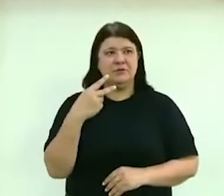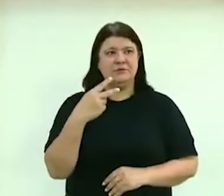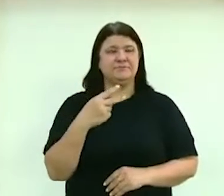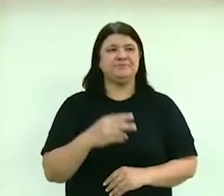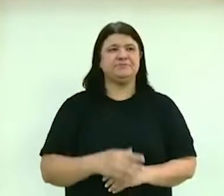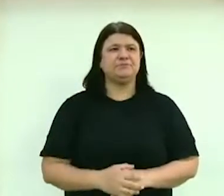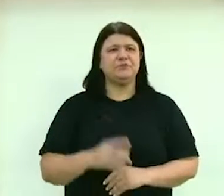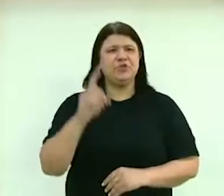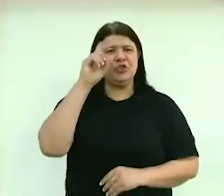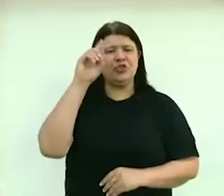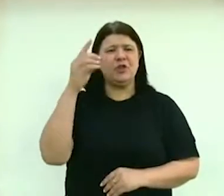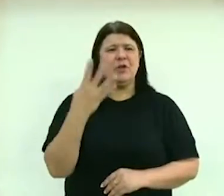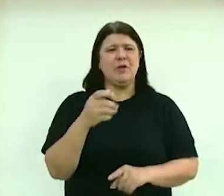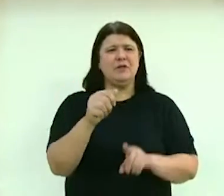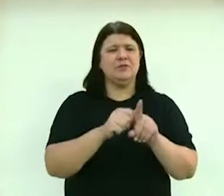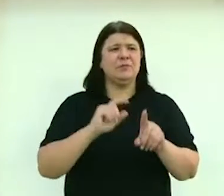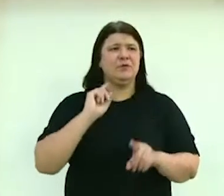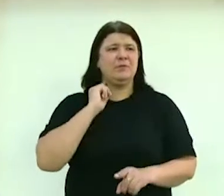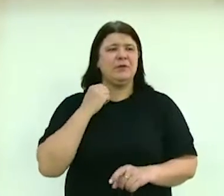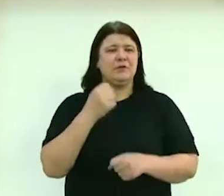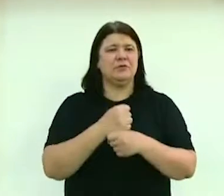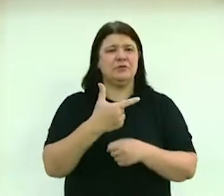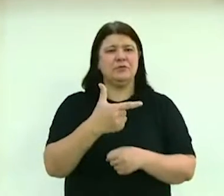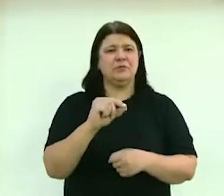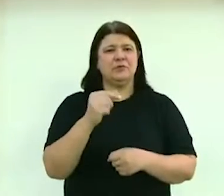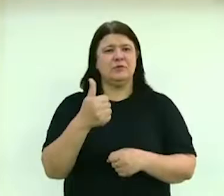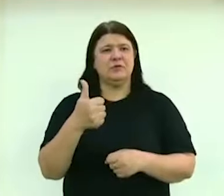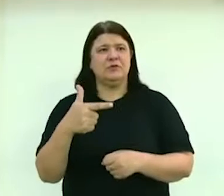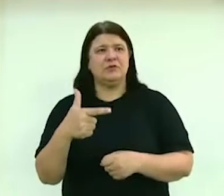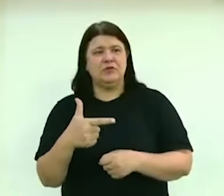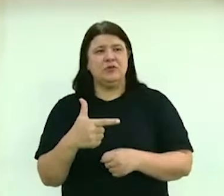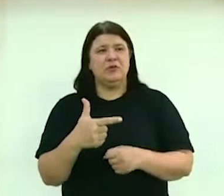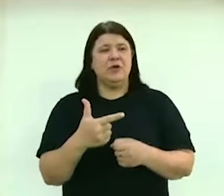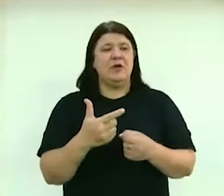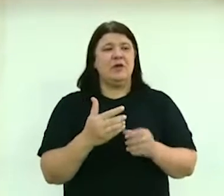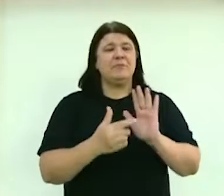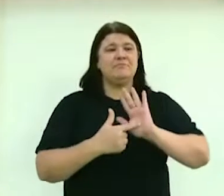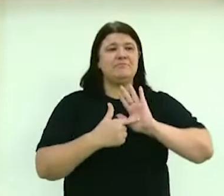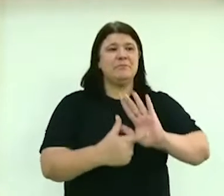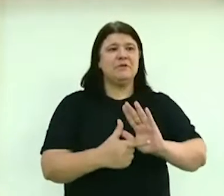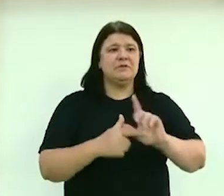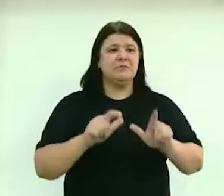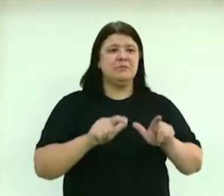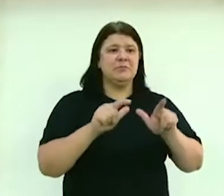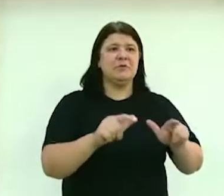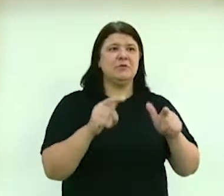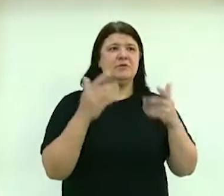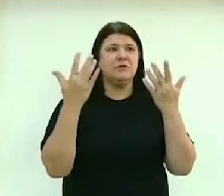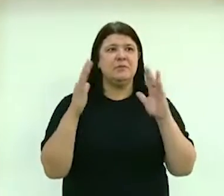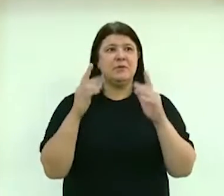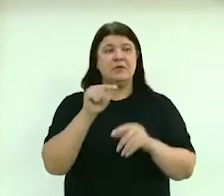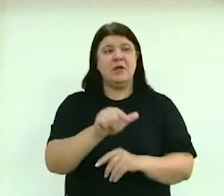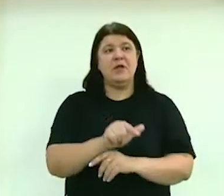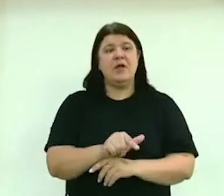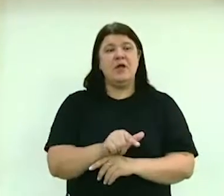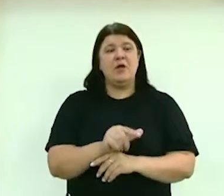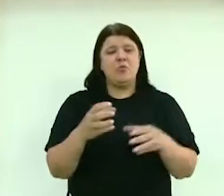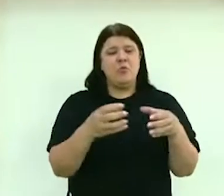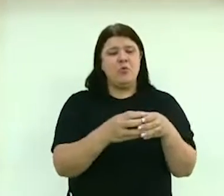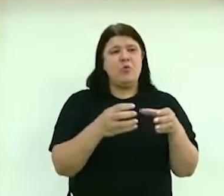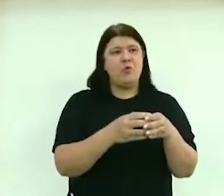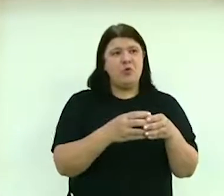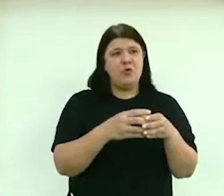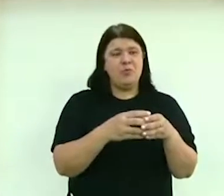No dia 4 de maio de 2021, apresentamos a moção de aplausos 15 de 2021 a um grupo de munícipes de nossa